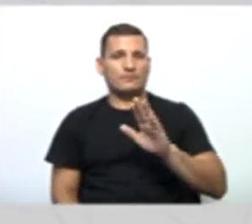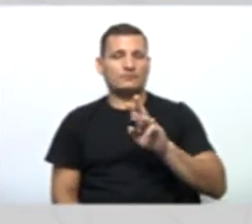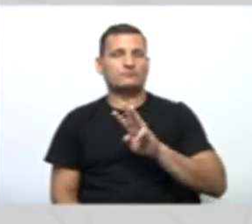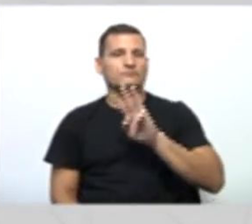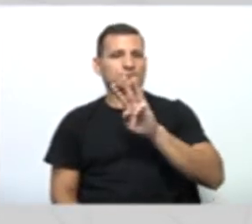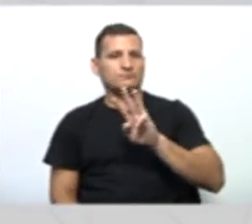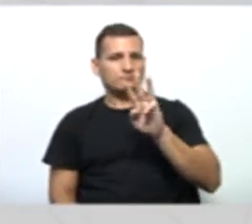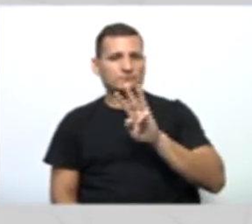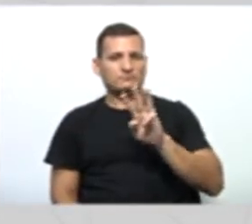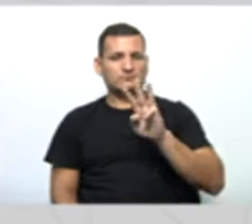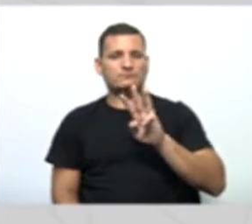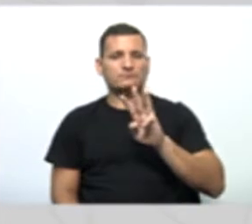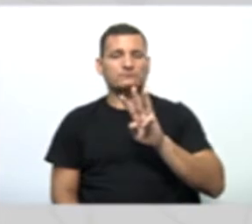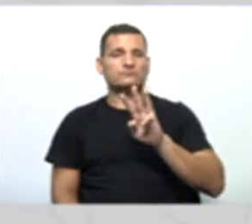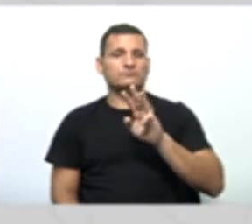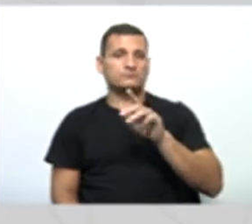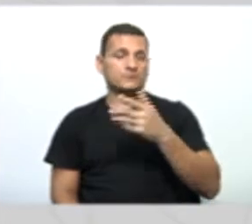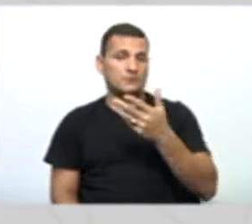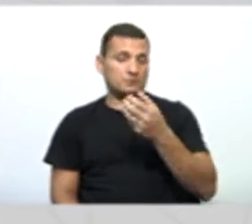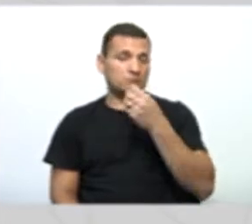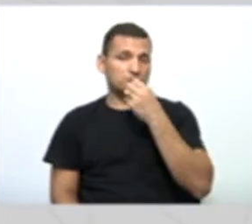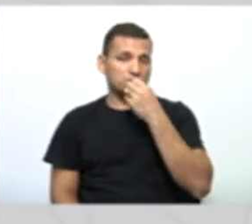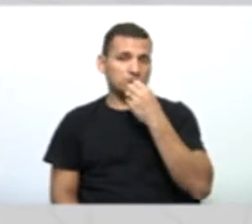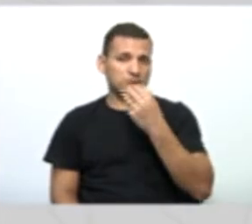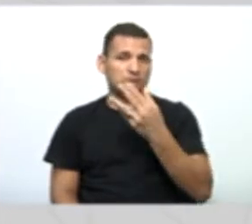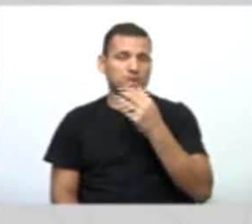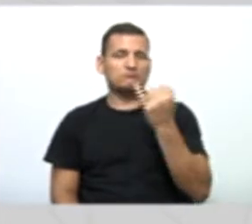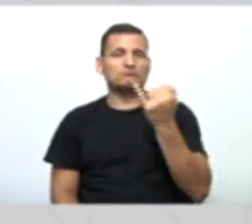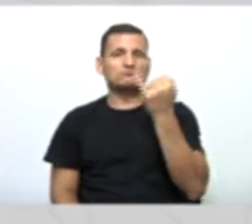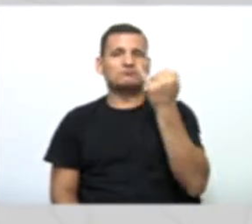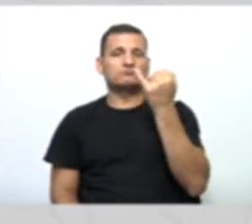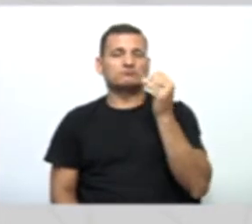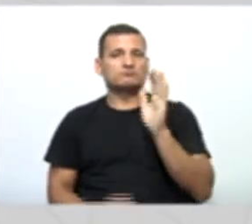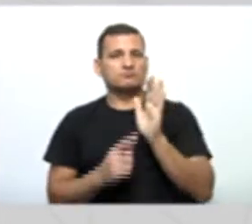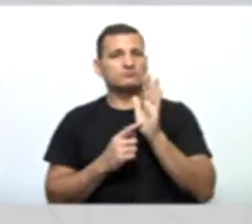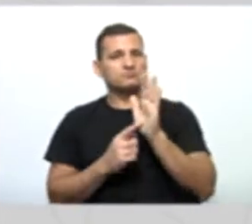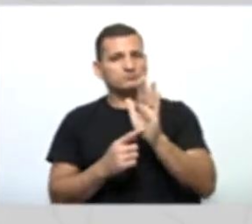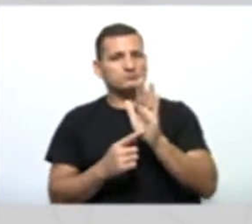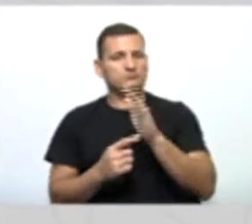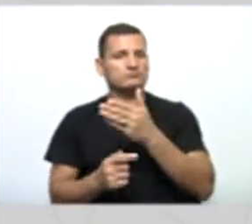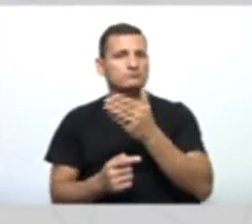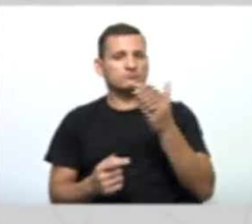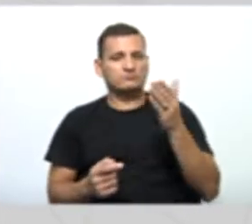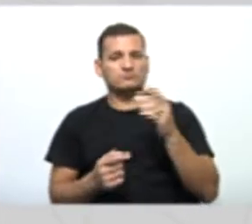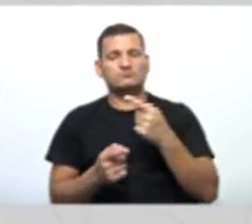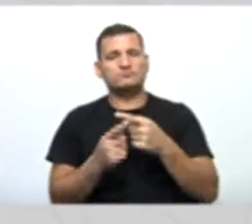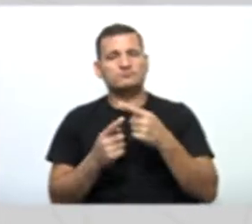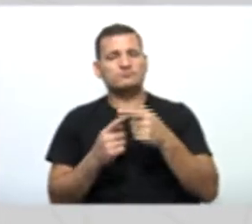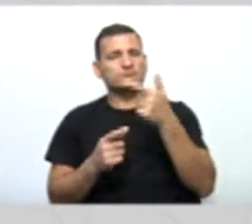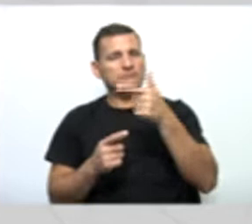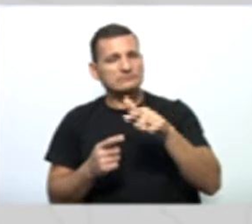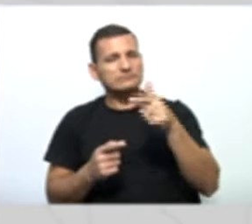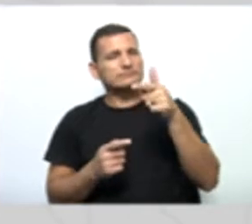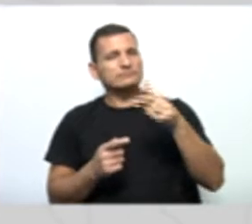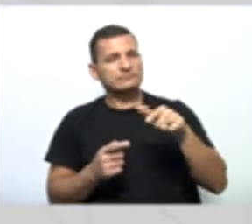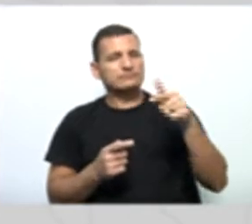gente, isso daqui é um princípio muito importante e nós vamos mostrar para vocês. Porque as